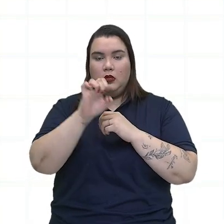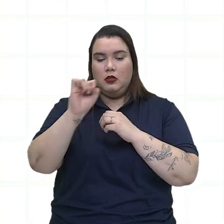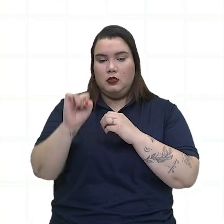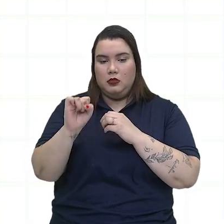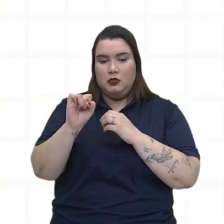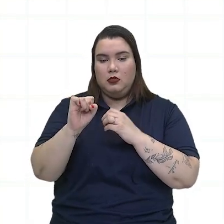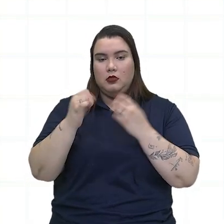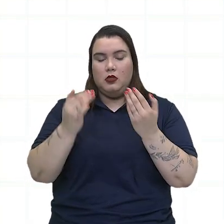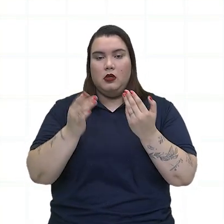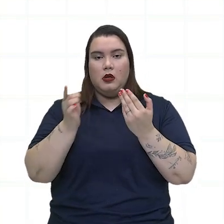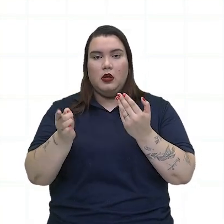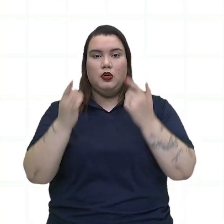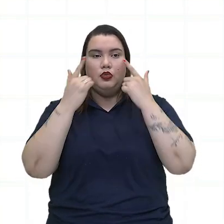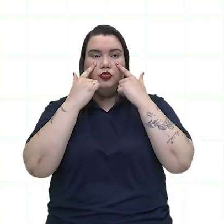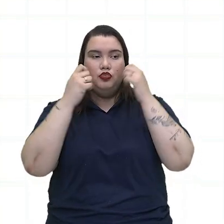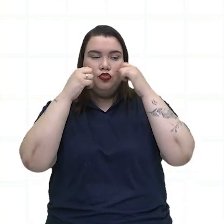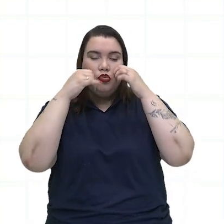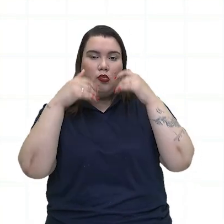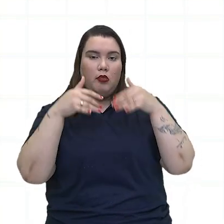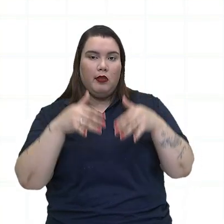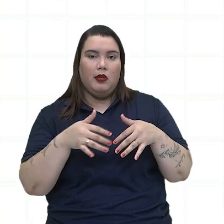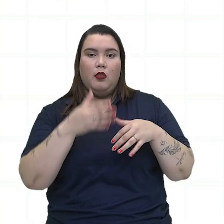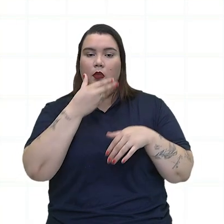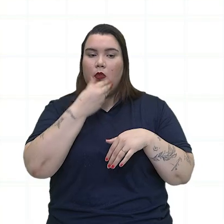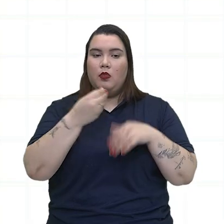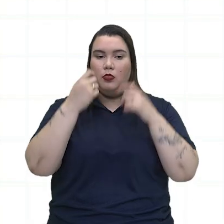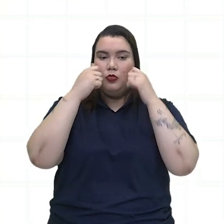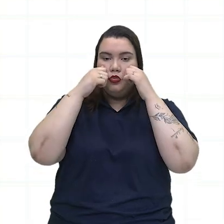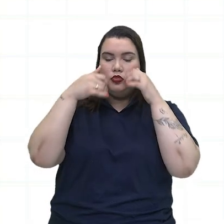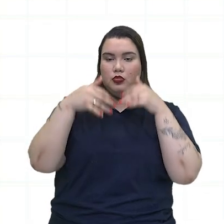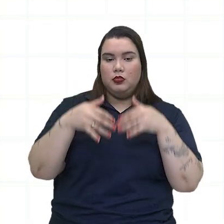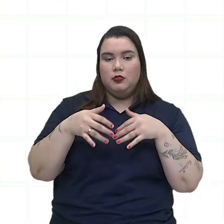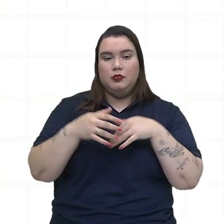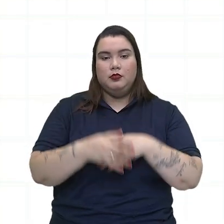Ele chora, né? Cry é o verbo chorar.